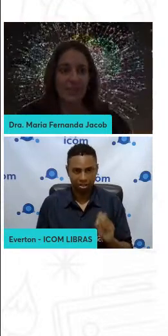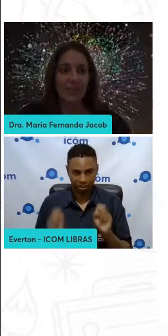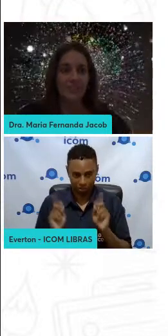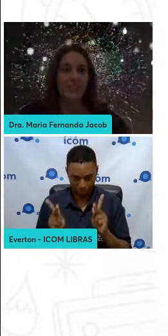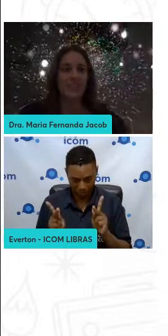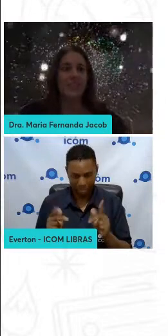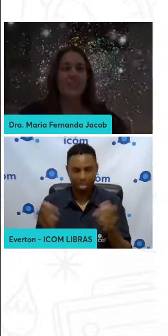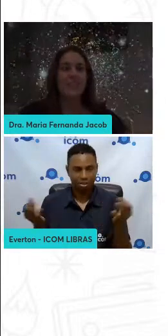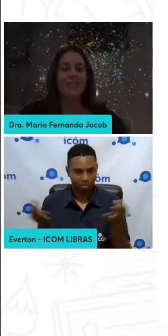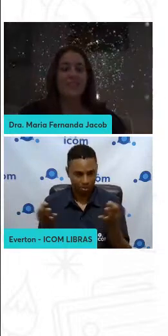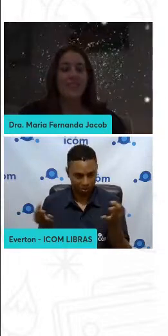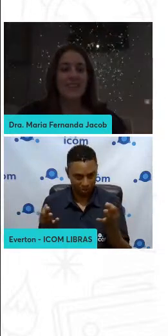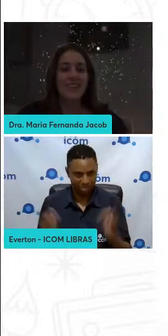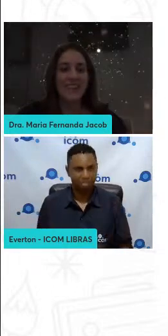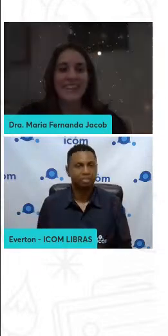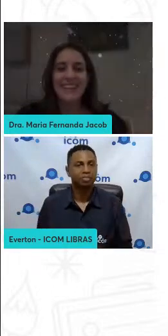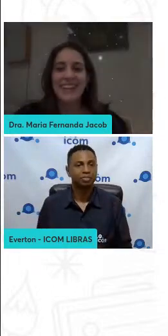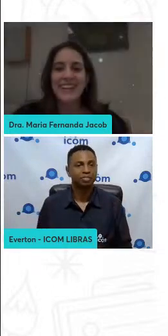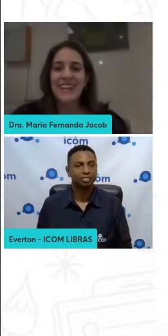Perfeito.